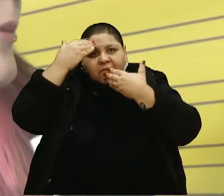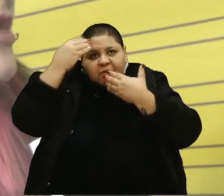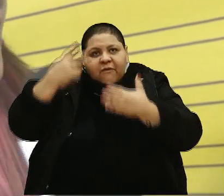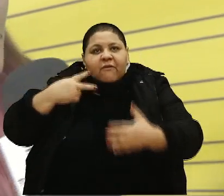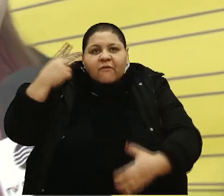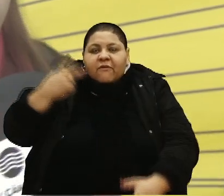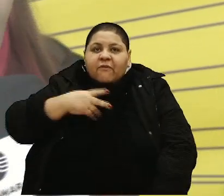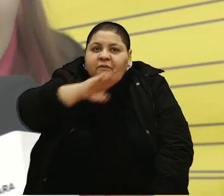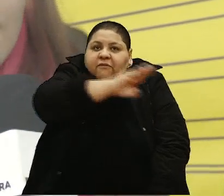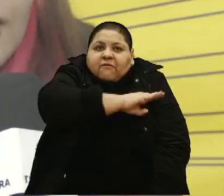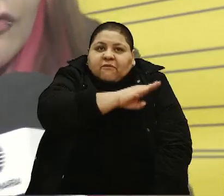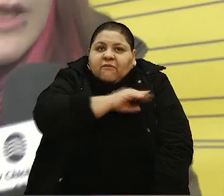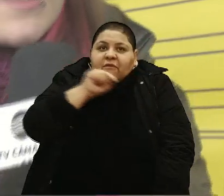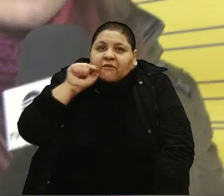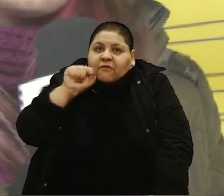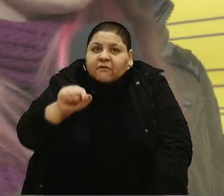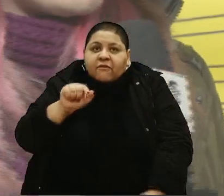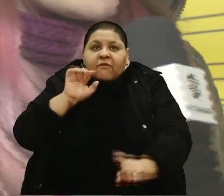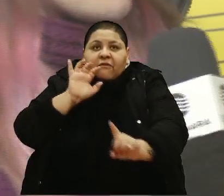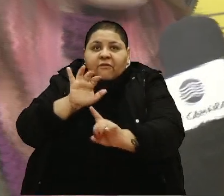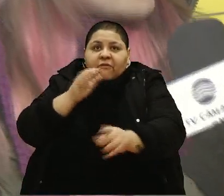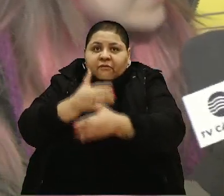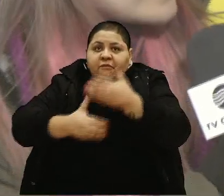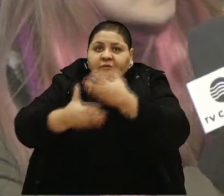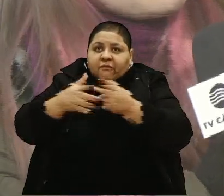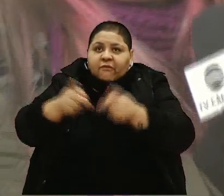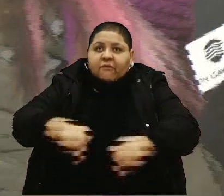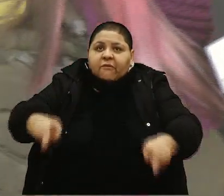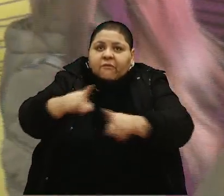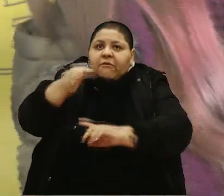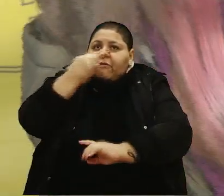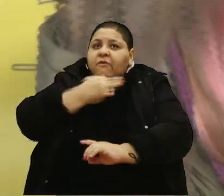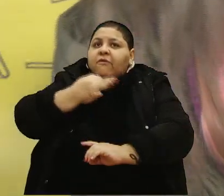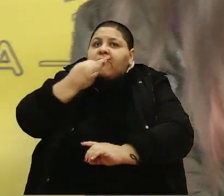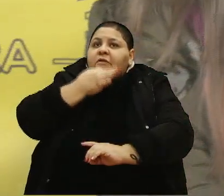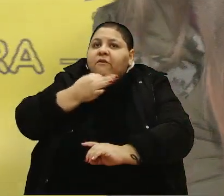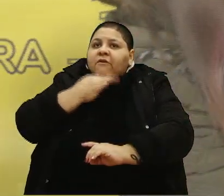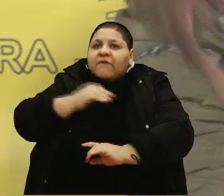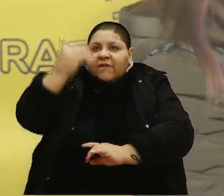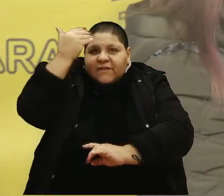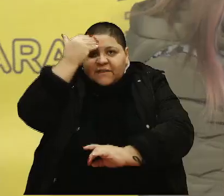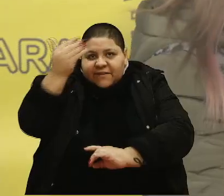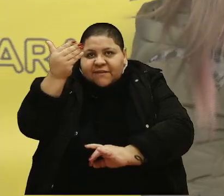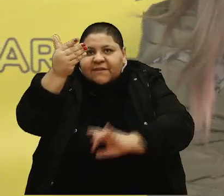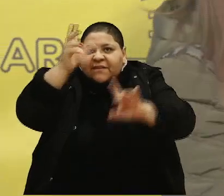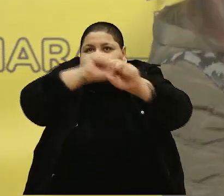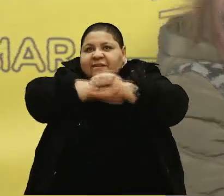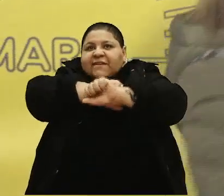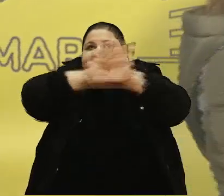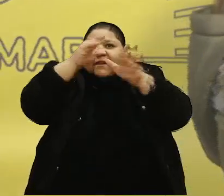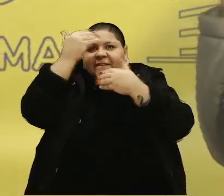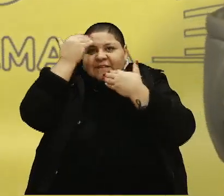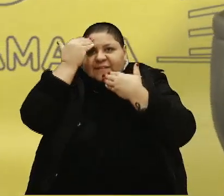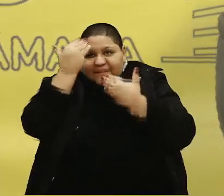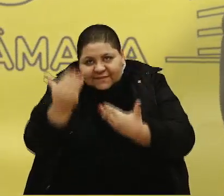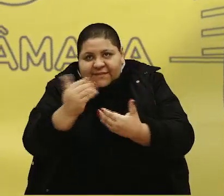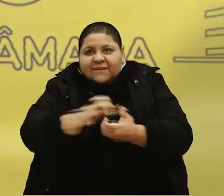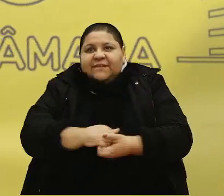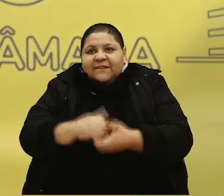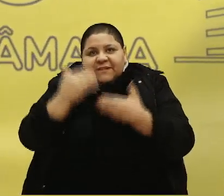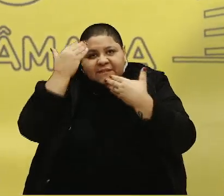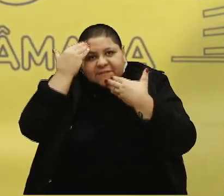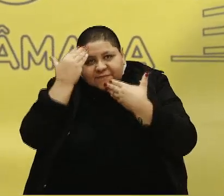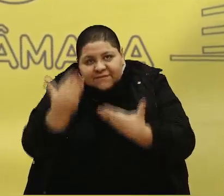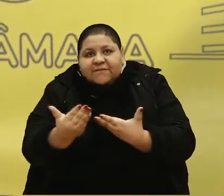vereador. Realmente essa questão é uma questão que influencia toda a população caxiense, né? A gente agradece os esclarecimentos, tá bom? Muito obrigada.